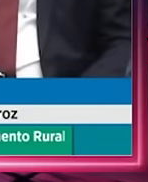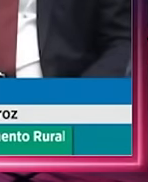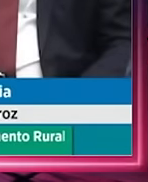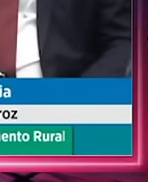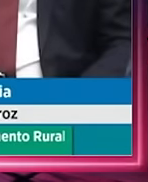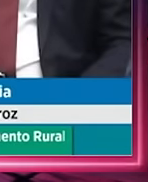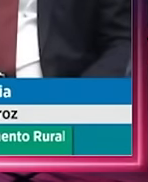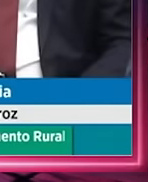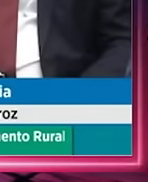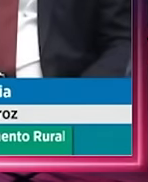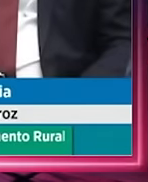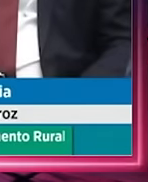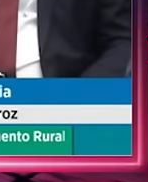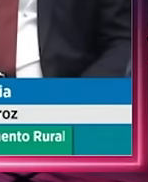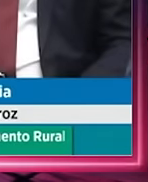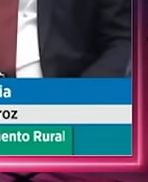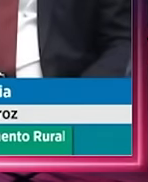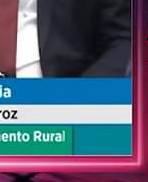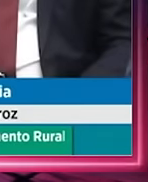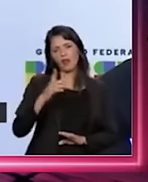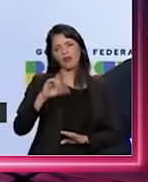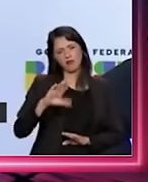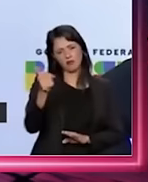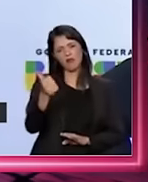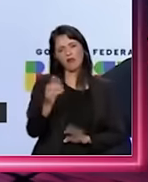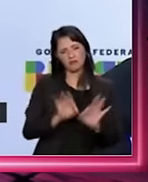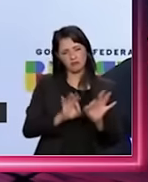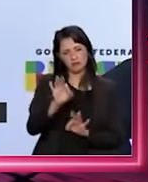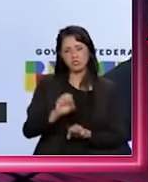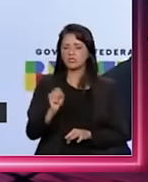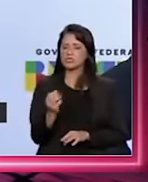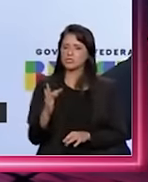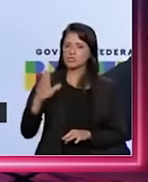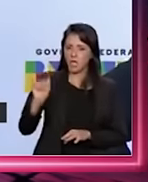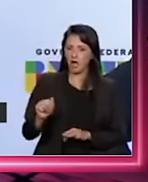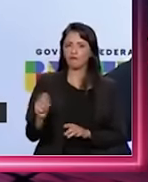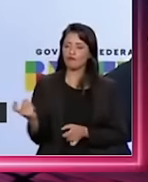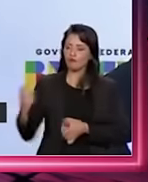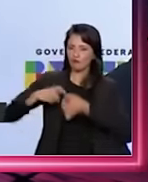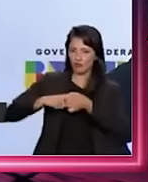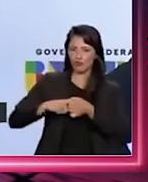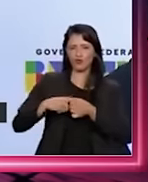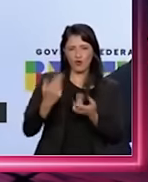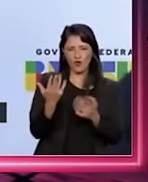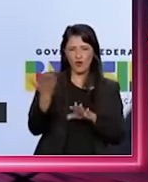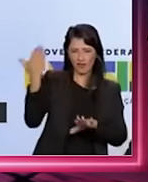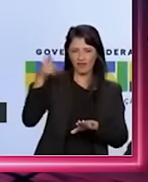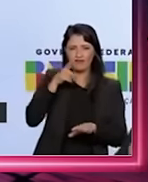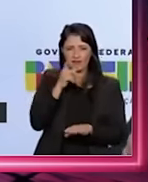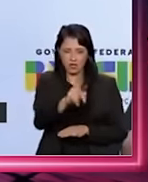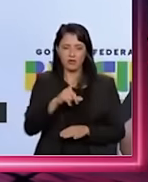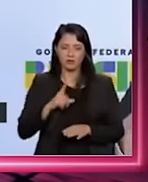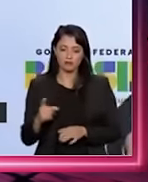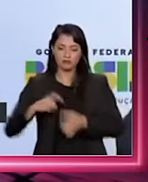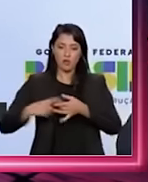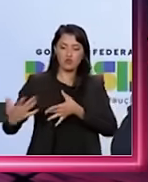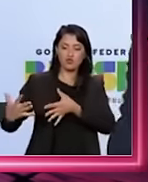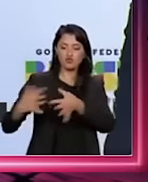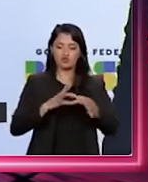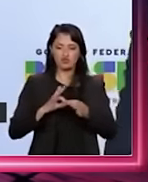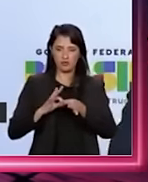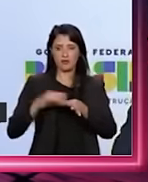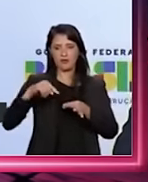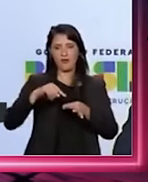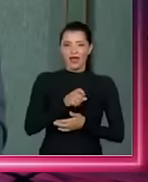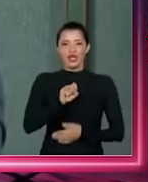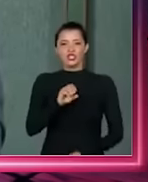o ministro da Agricultura Carlos Fávaro declarou que o preço do produto já voltou à normalidade segundo o ministro